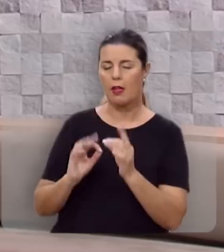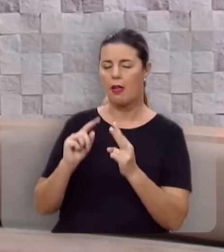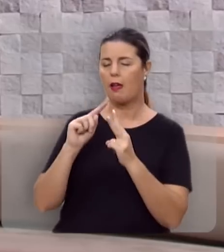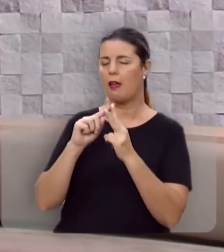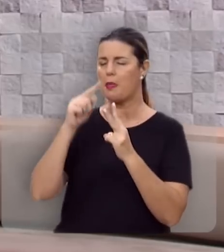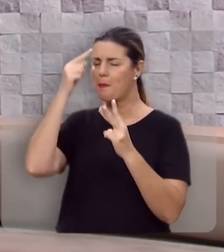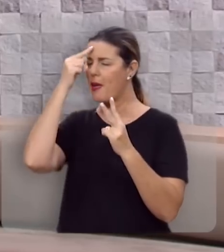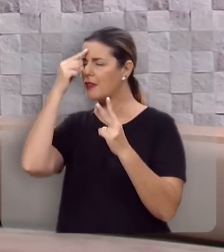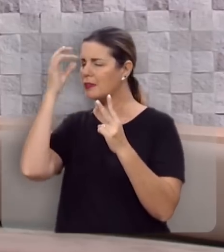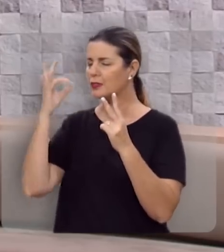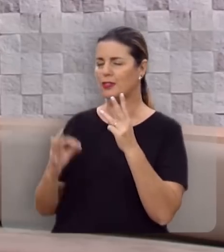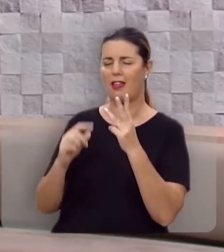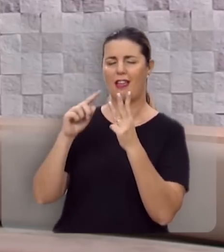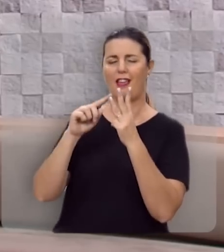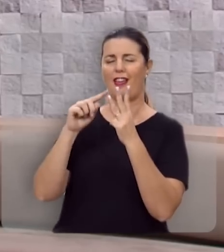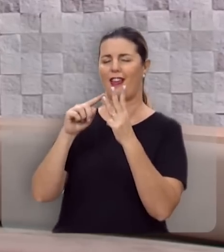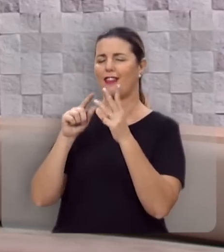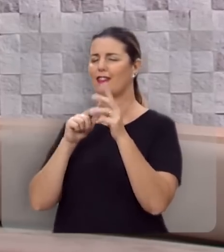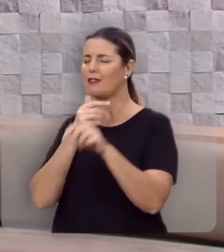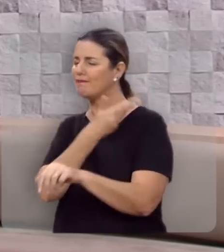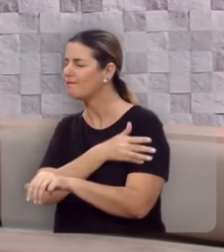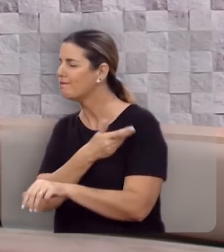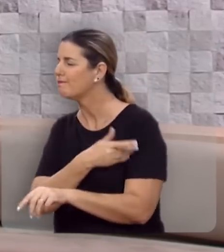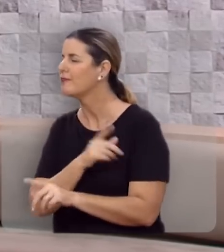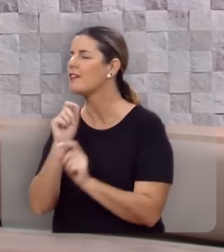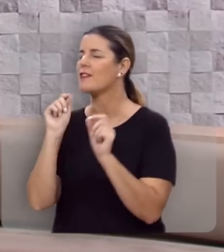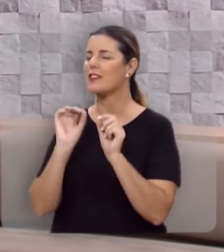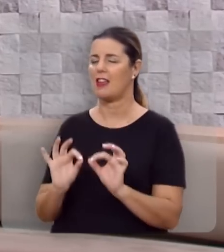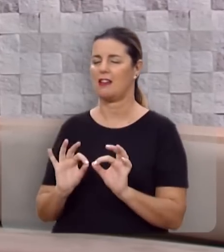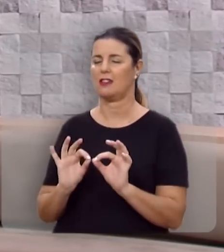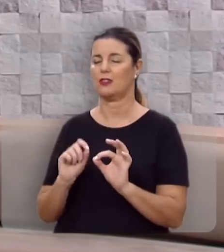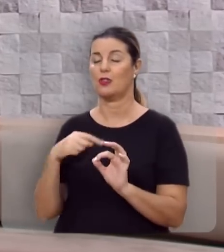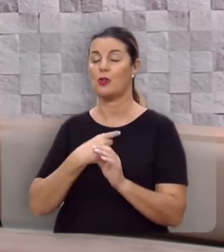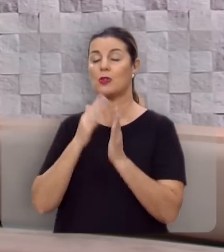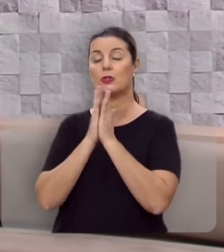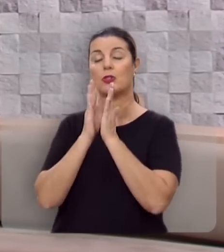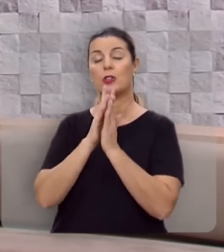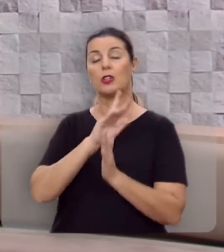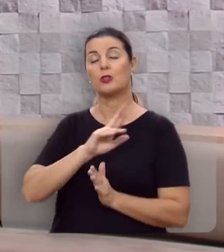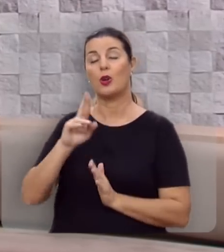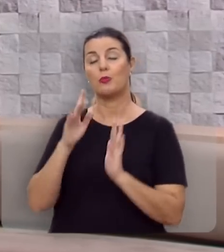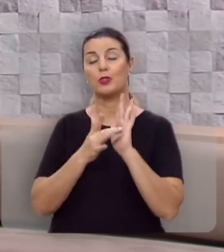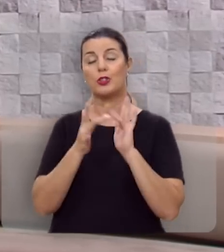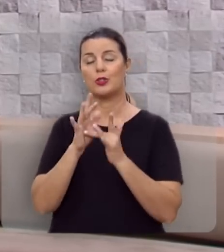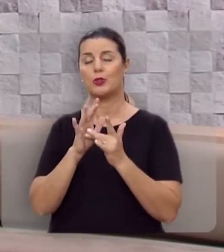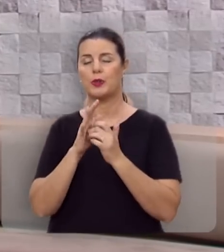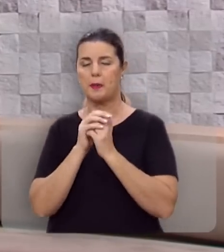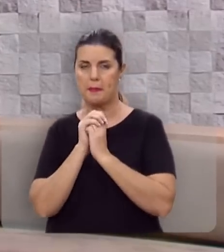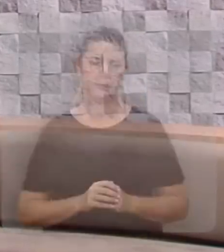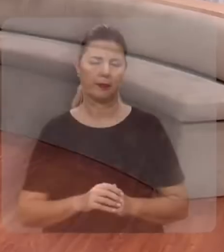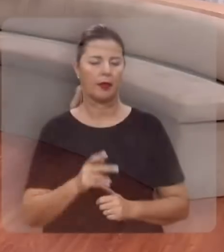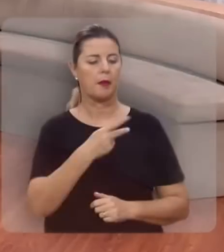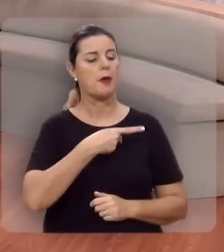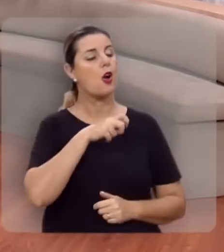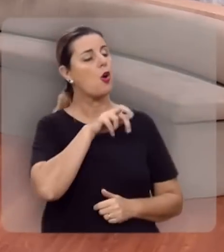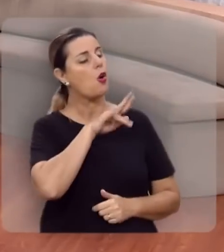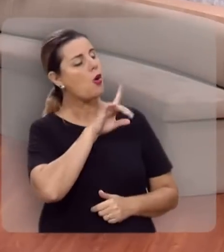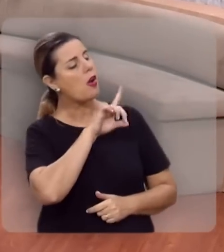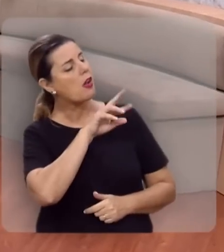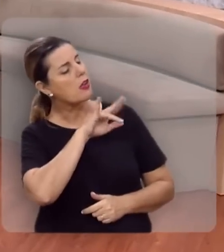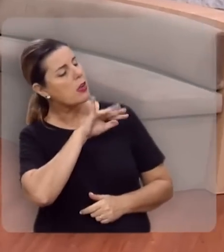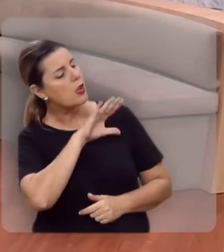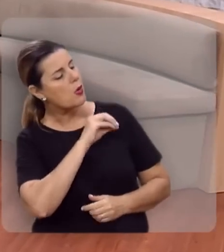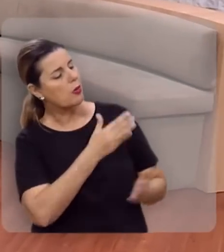corretamente, pensando corretamente e agindo corretamente. Assim oramos em nome de Jesus. Amém. Pastor